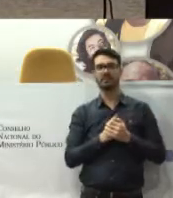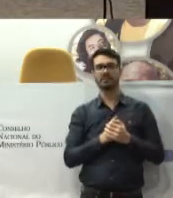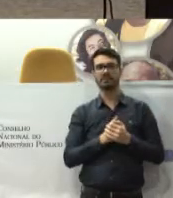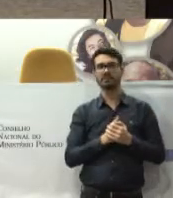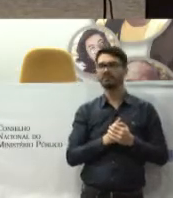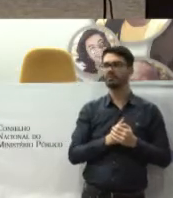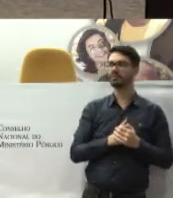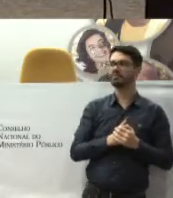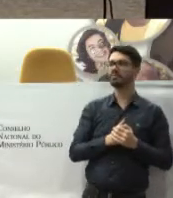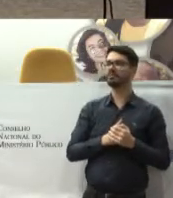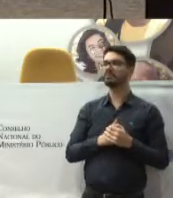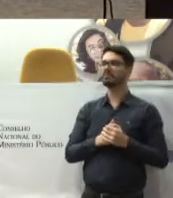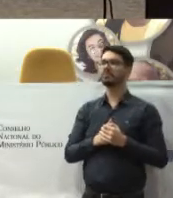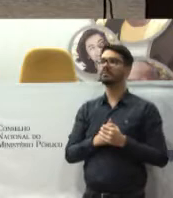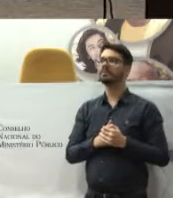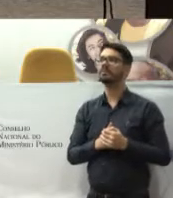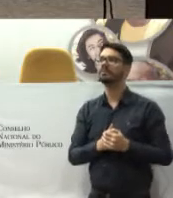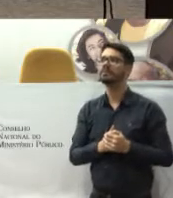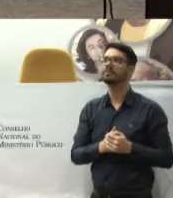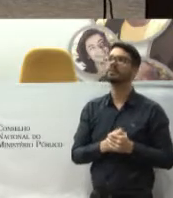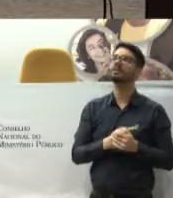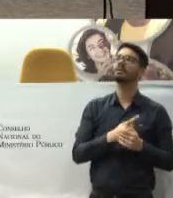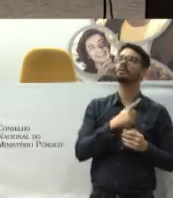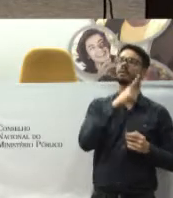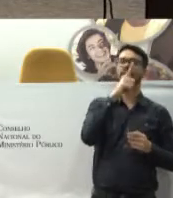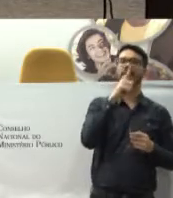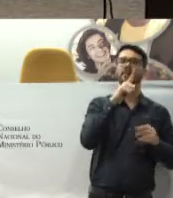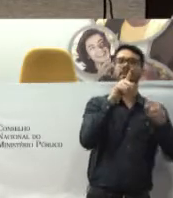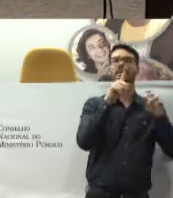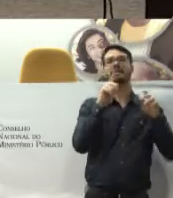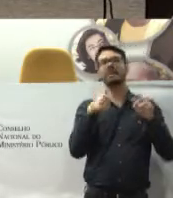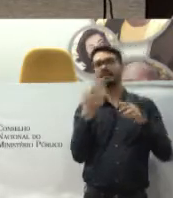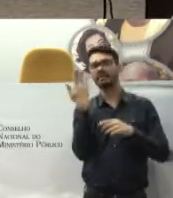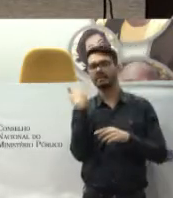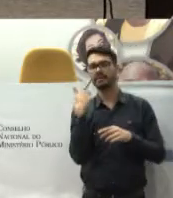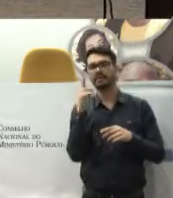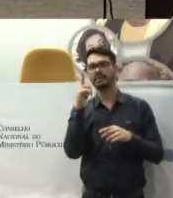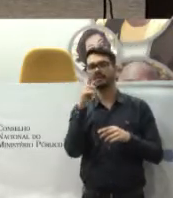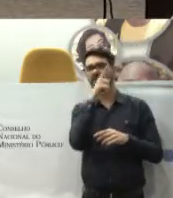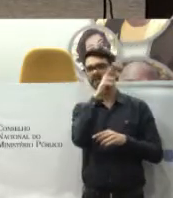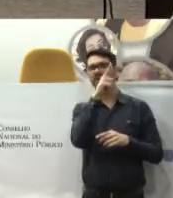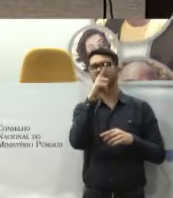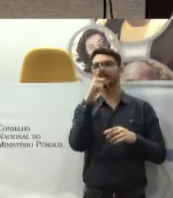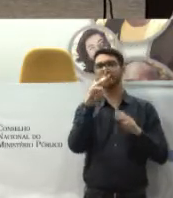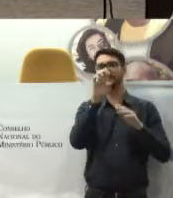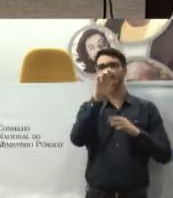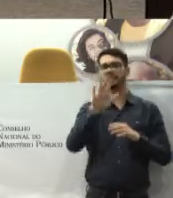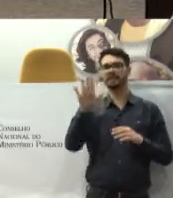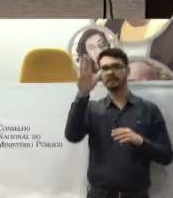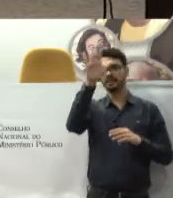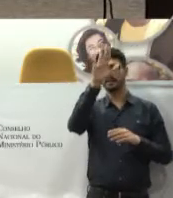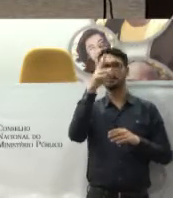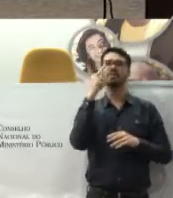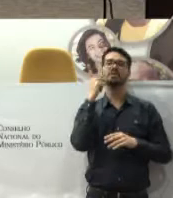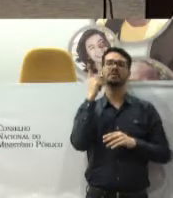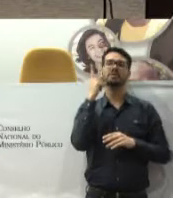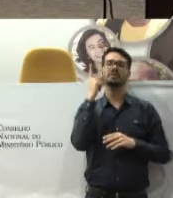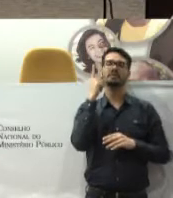enfrentado, até onde eu sei, na aplicação das sentenças estruturantes no estado do Ceará.